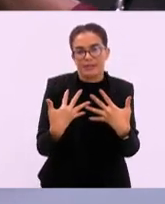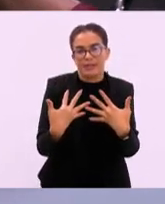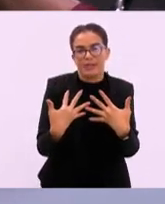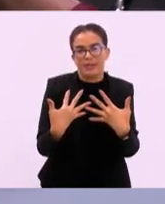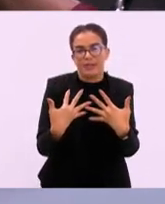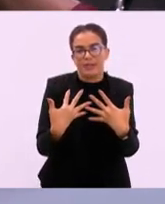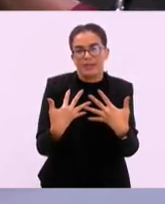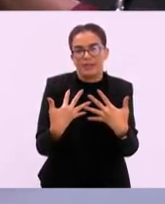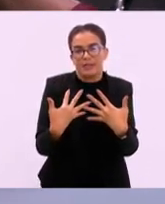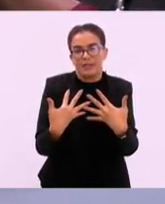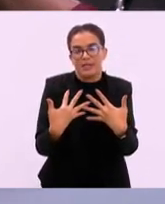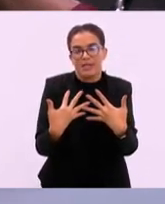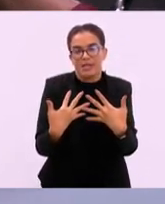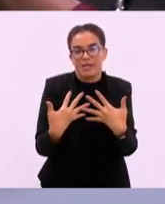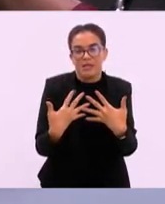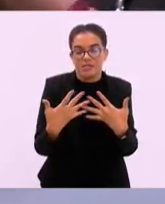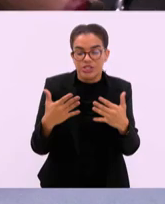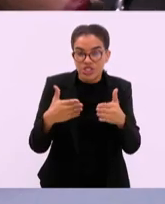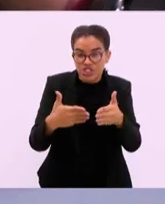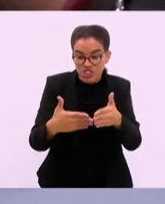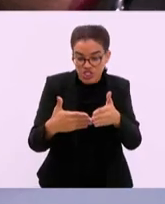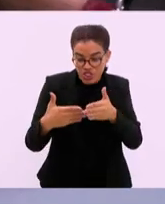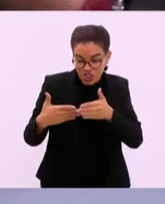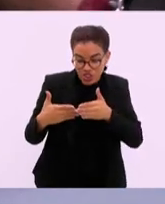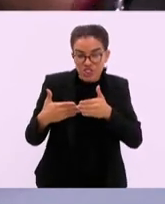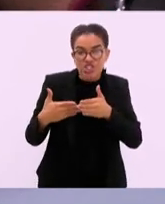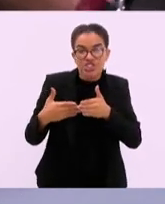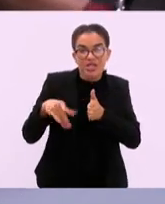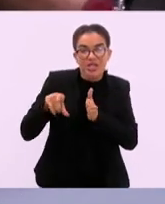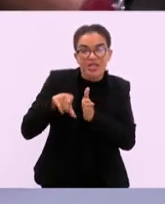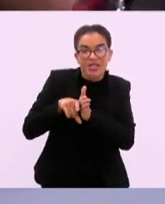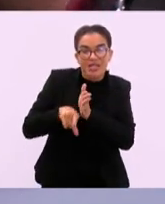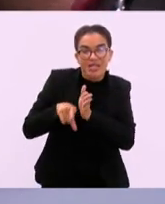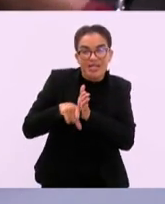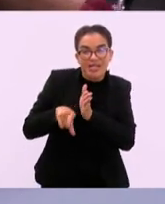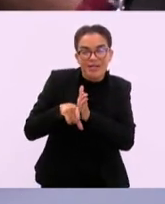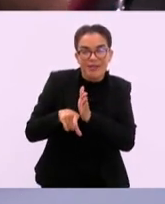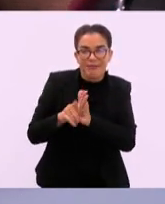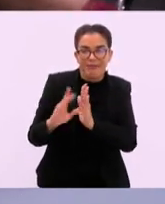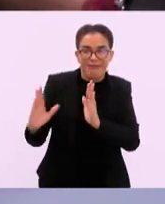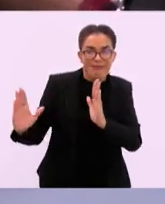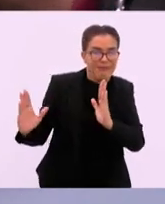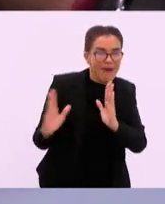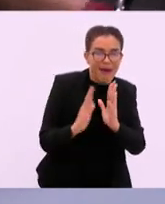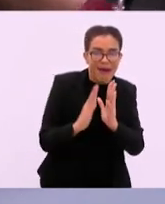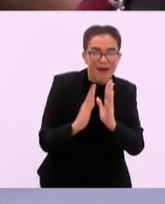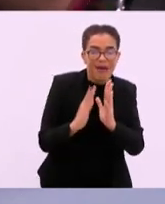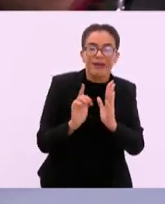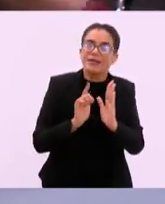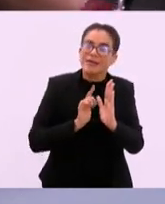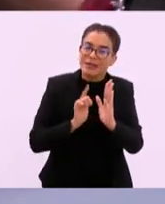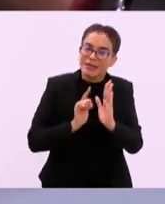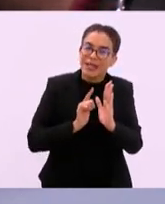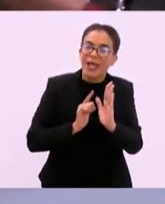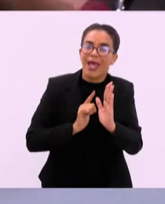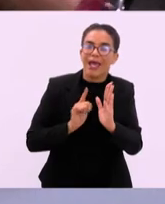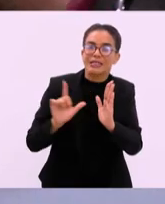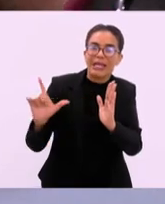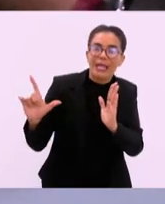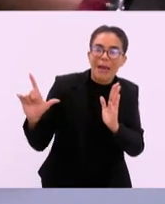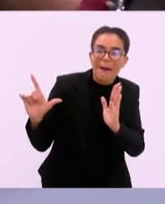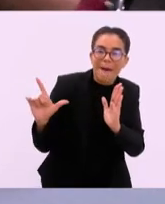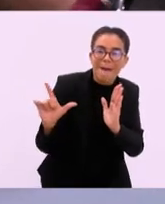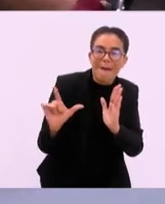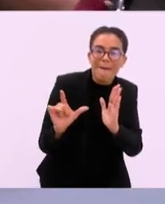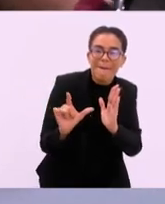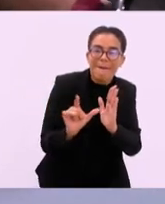essa avalanche de incentivos fiscais? Todos eles, no curto prazo, têm redução de receita.